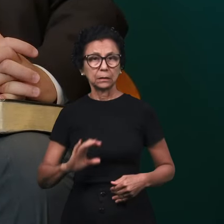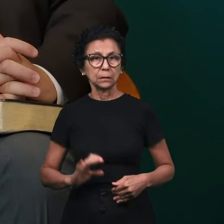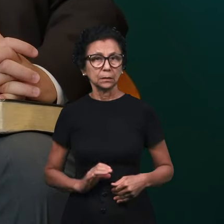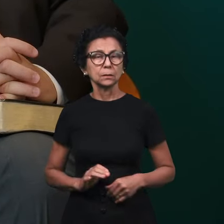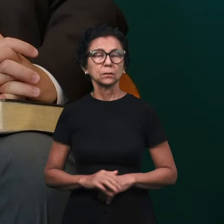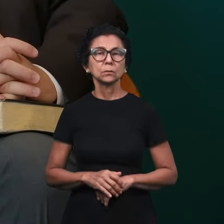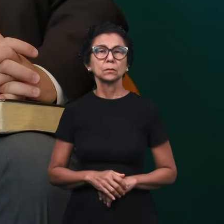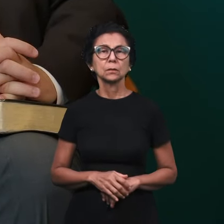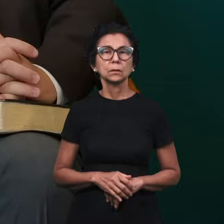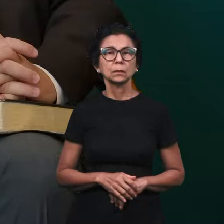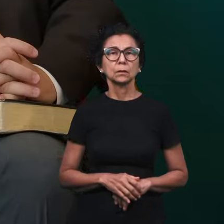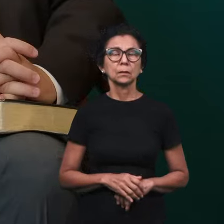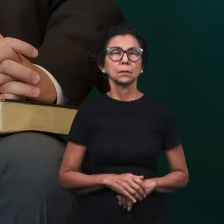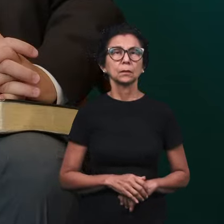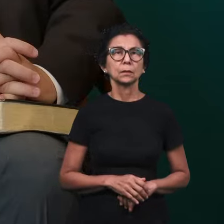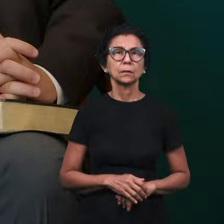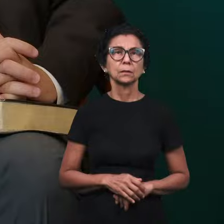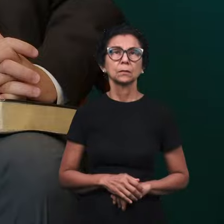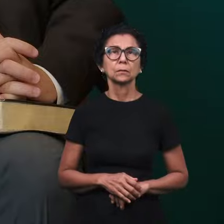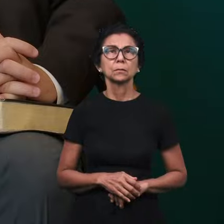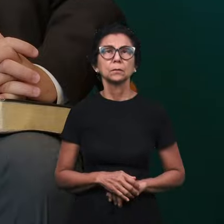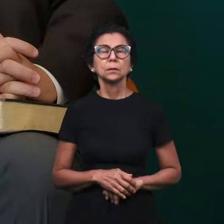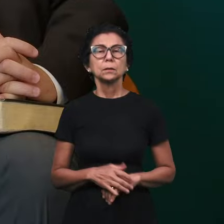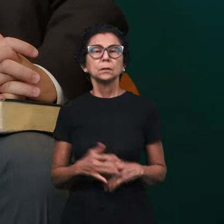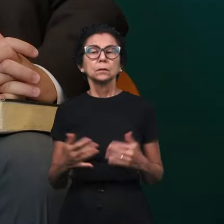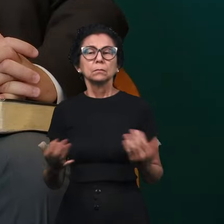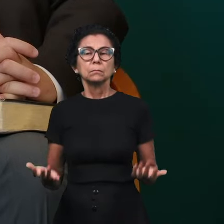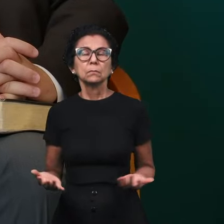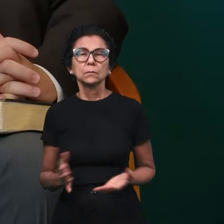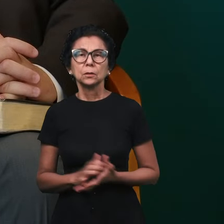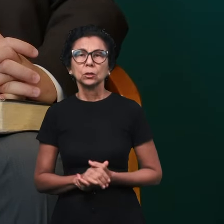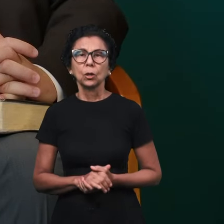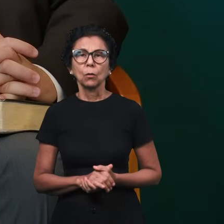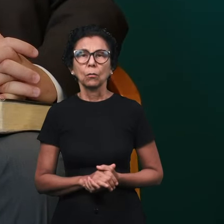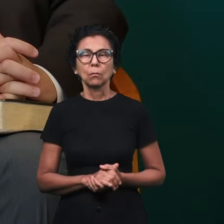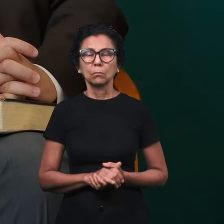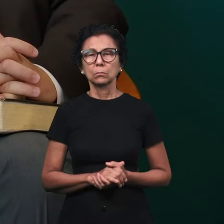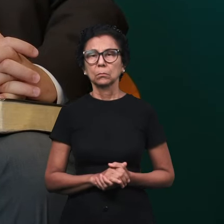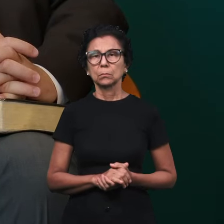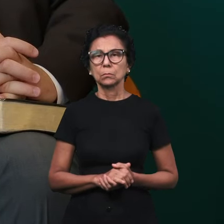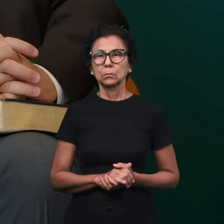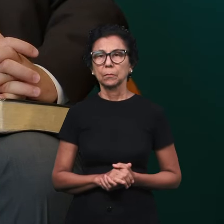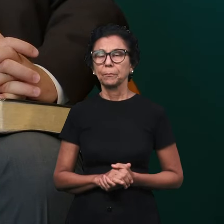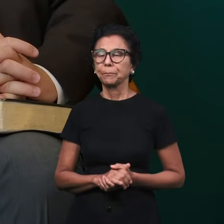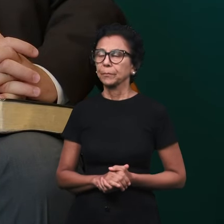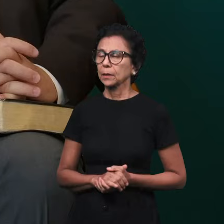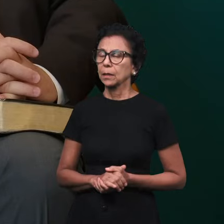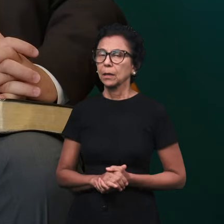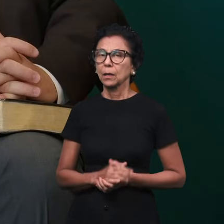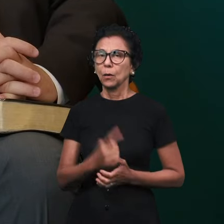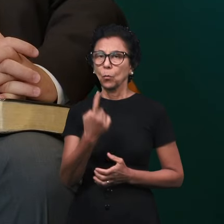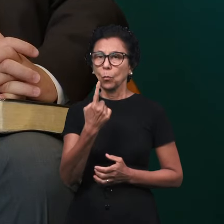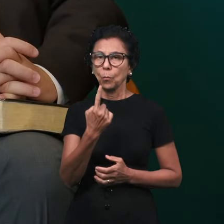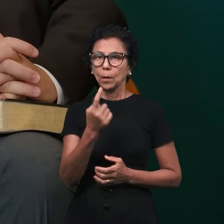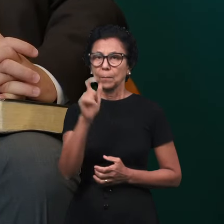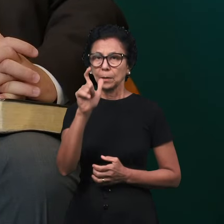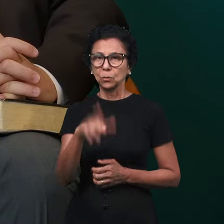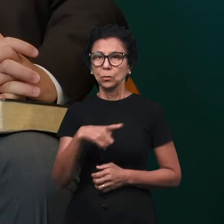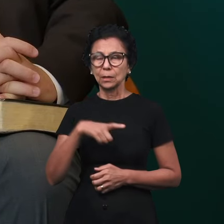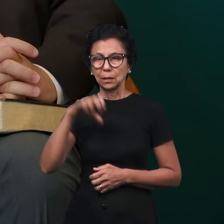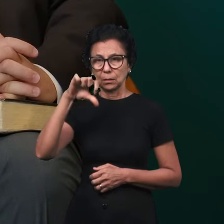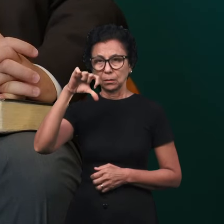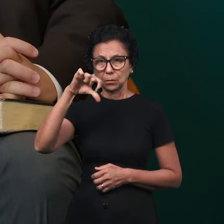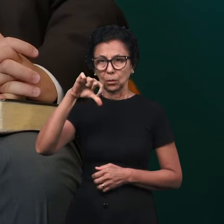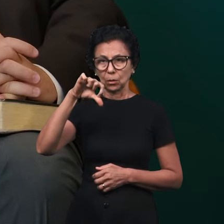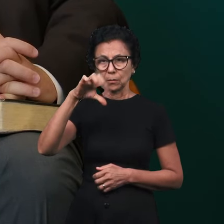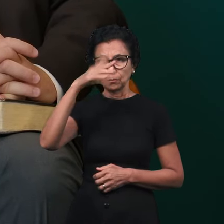da parte do Senhor, não é algo nosso próprio, né? Por que ninguém tem todos os dons? Porque só um que é onipresente, que é onisciente,